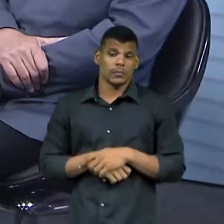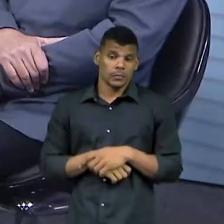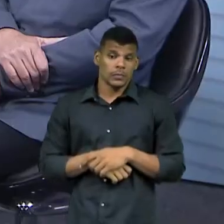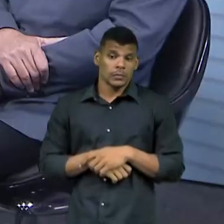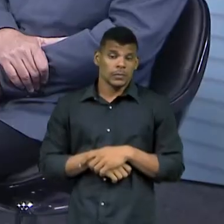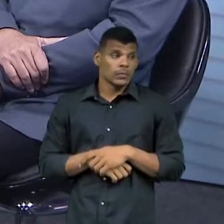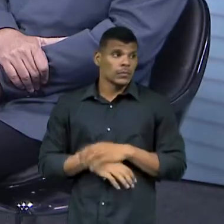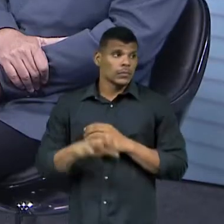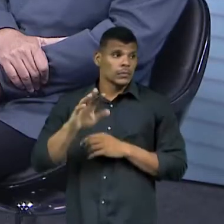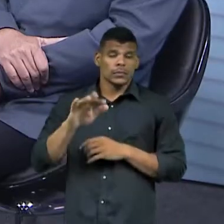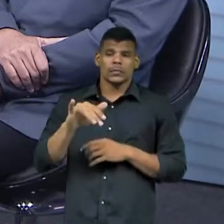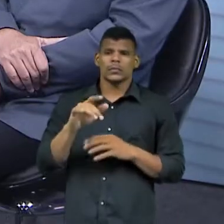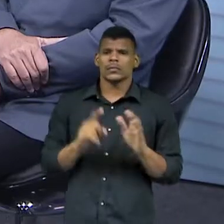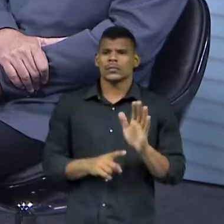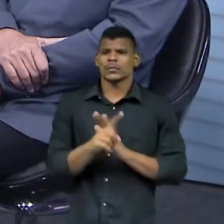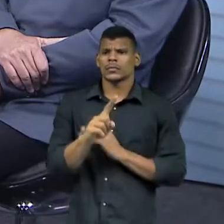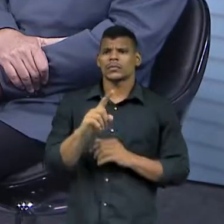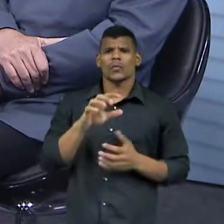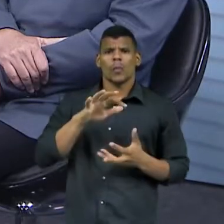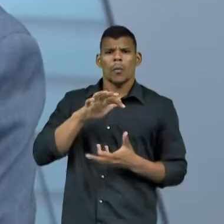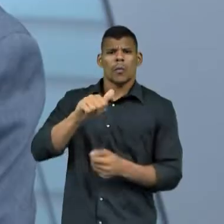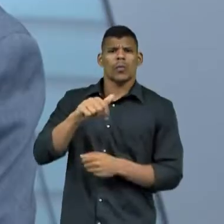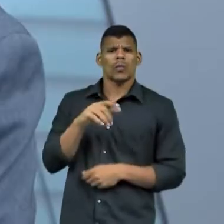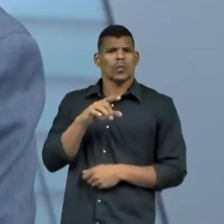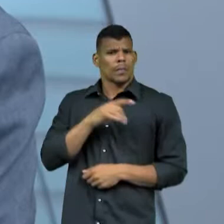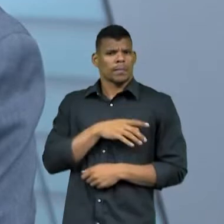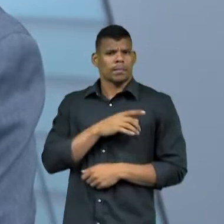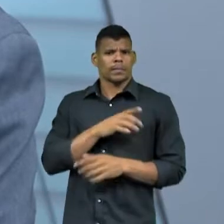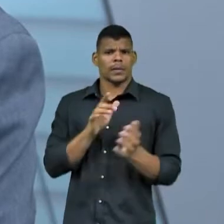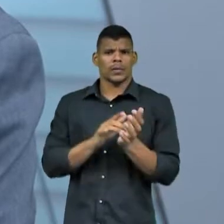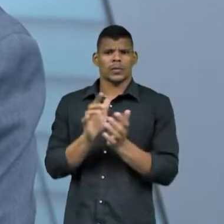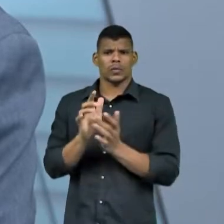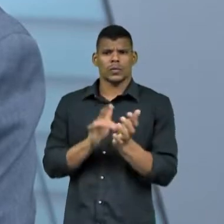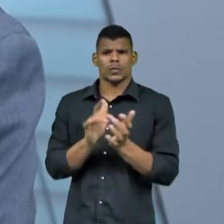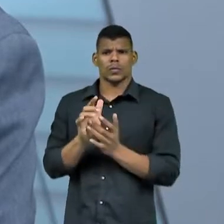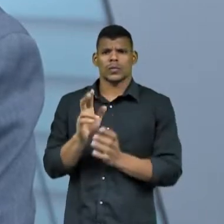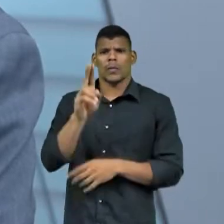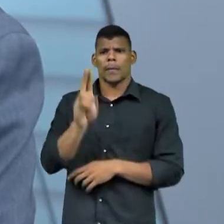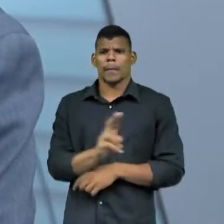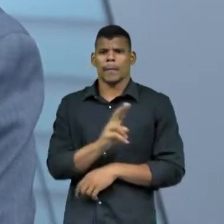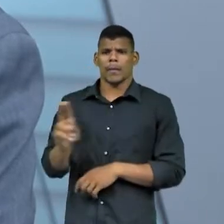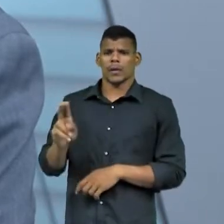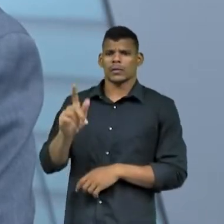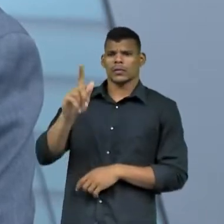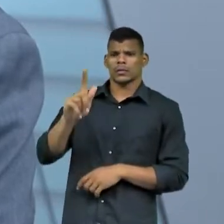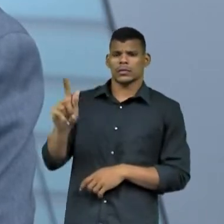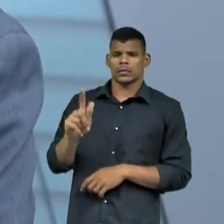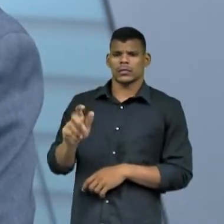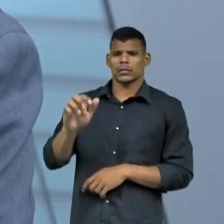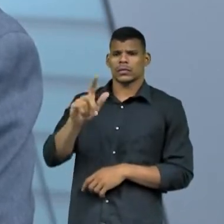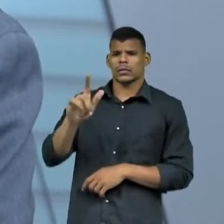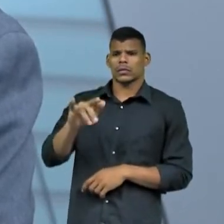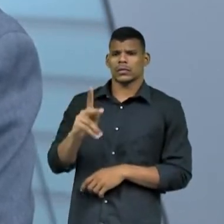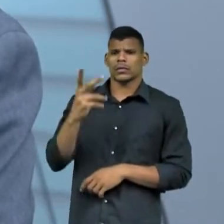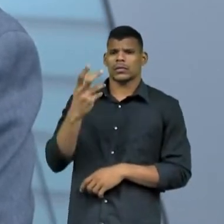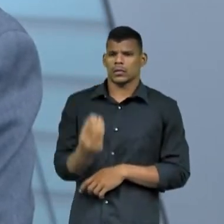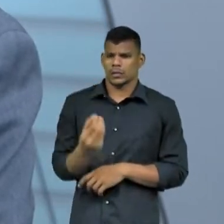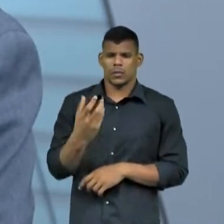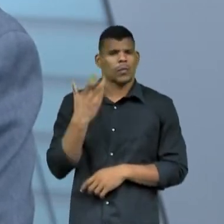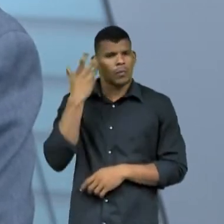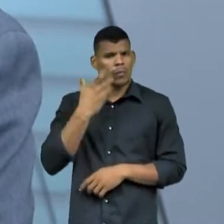mundo tem medo de Jesus eu eu eu tô tirando essa frase não é minha é do Padre Zezinho né até da música Um